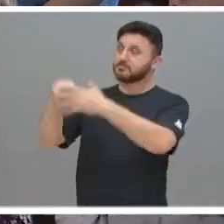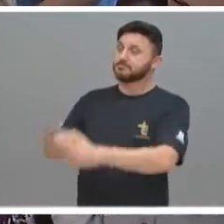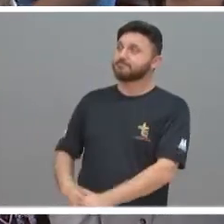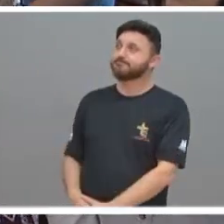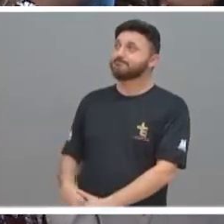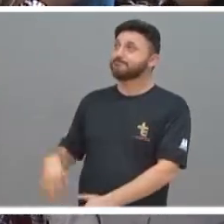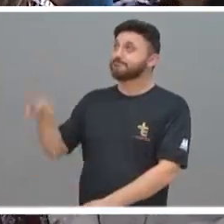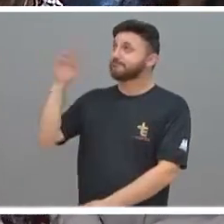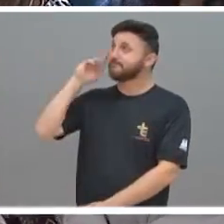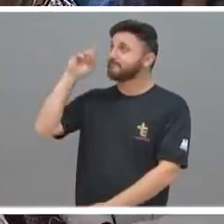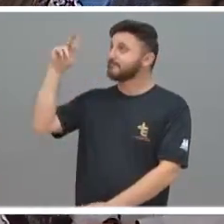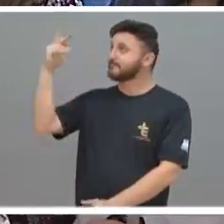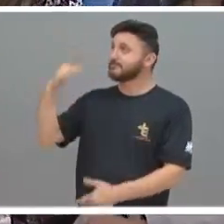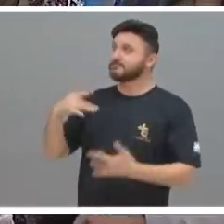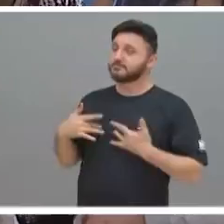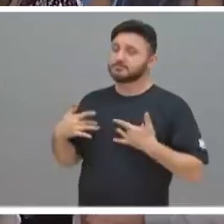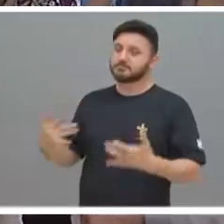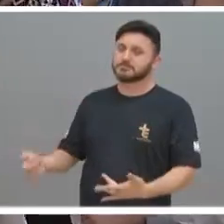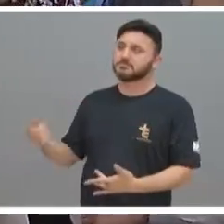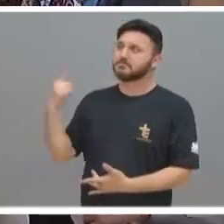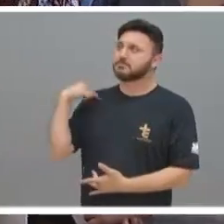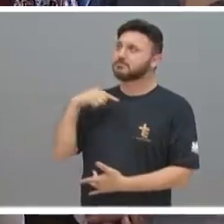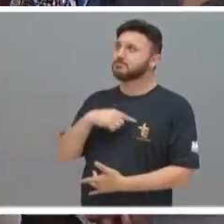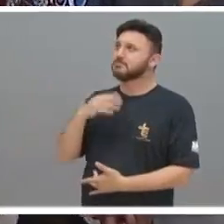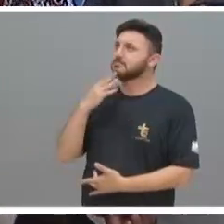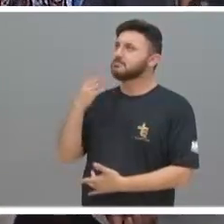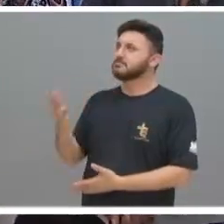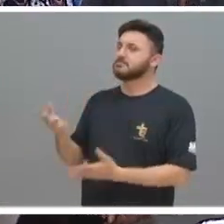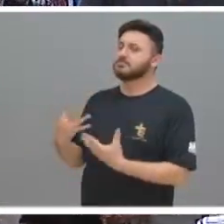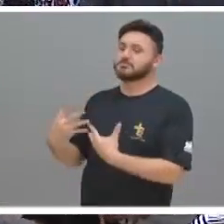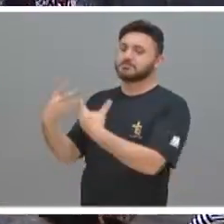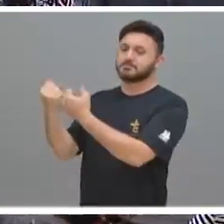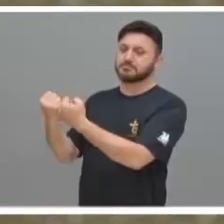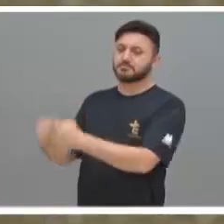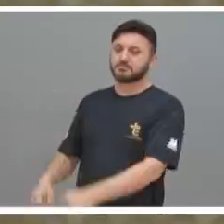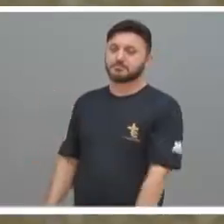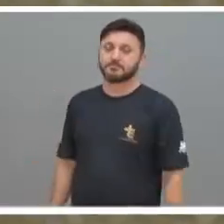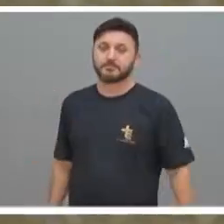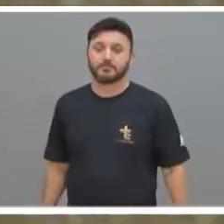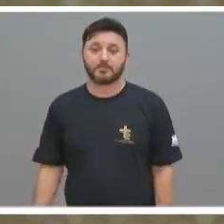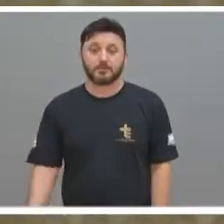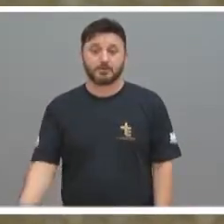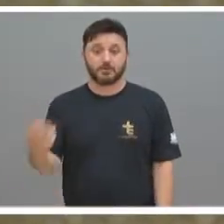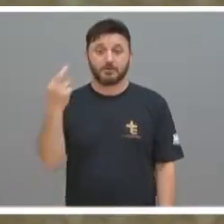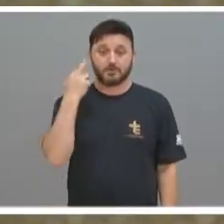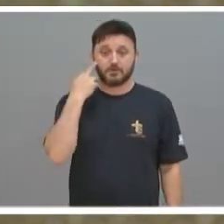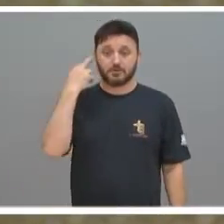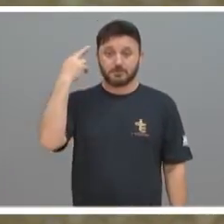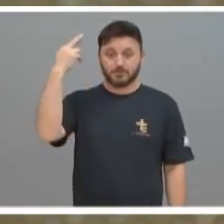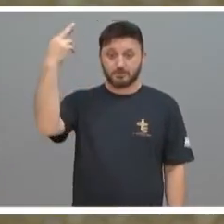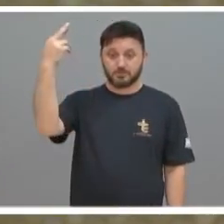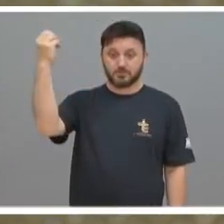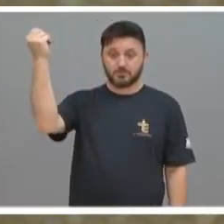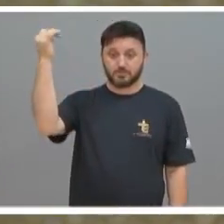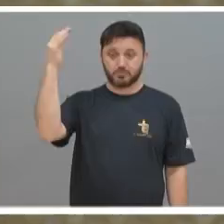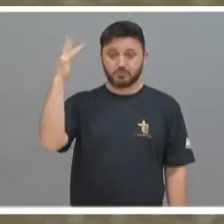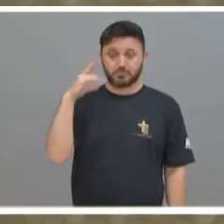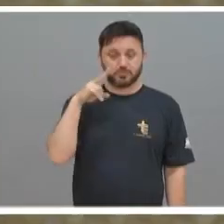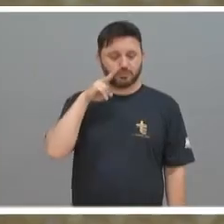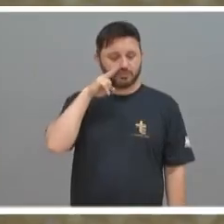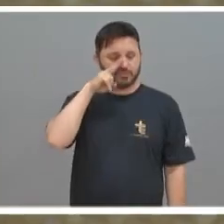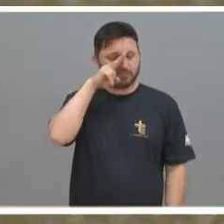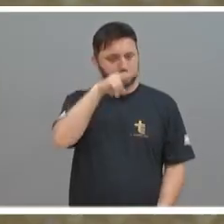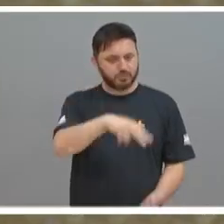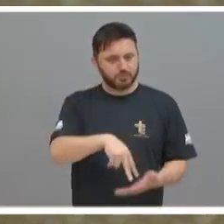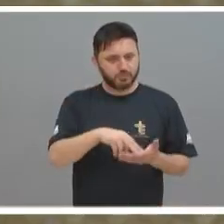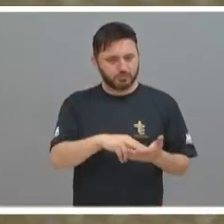Em vossa misericórdia, atendei-nos, Senhor. Senhor, dai-nos força para